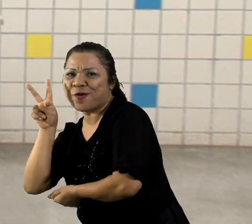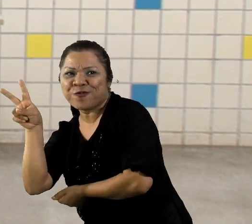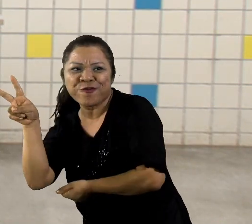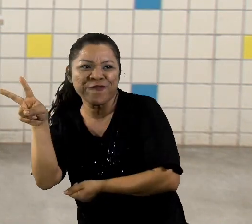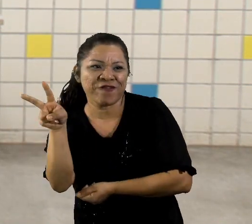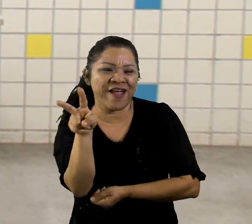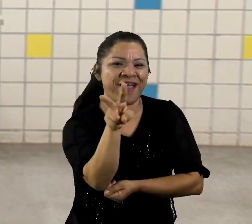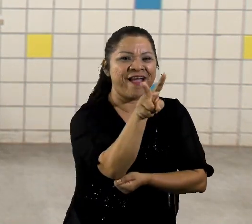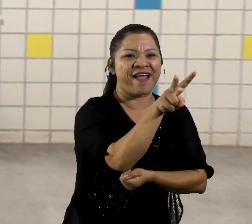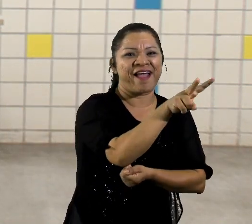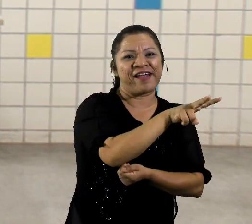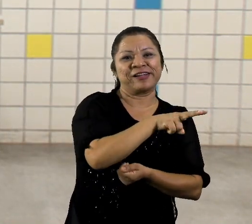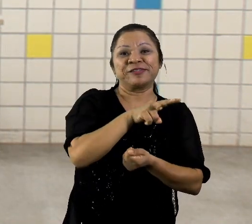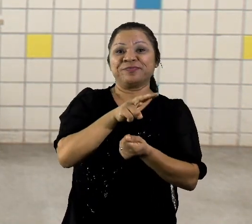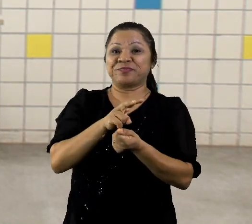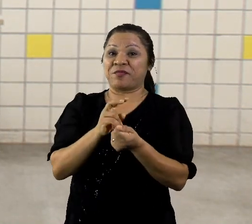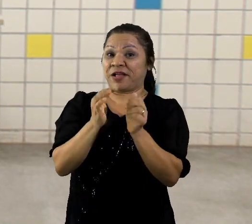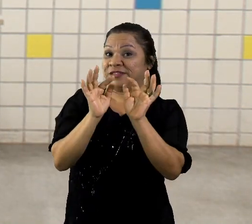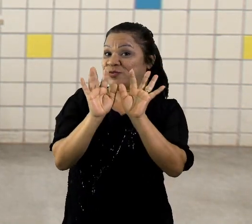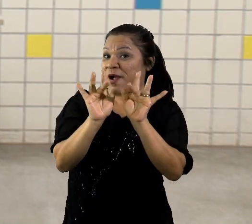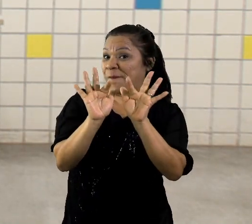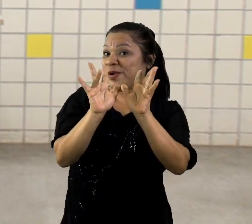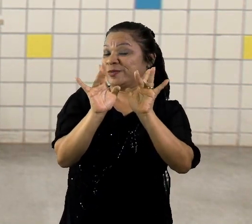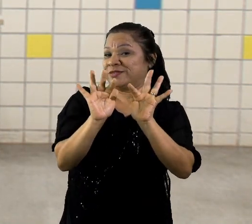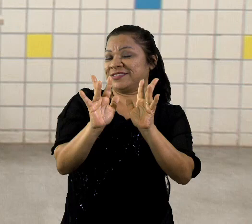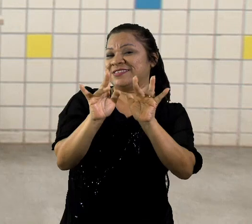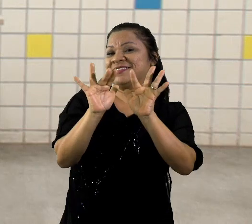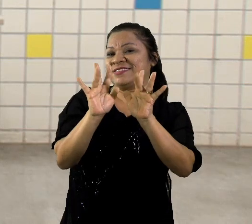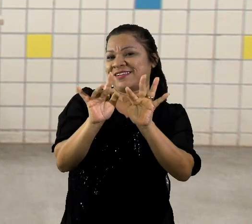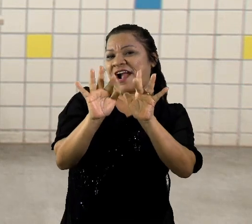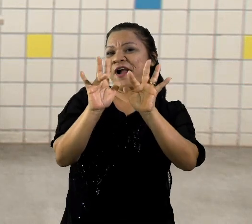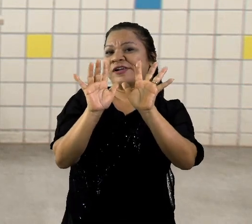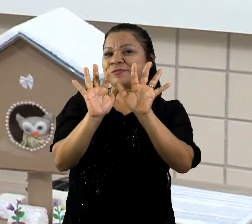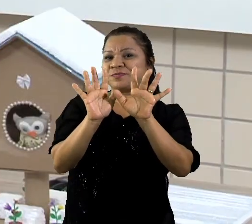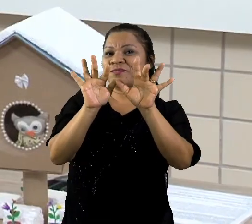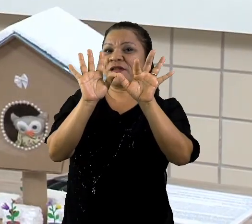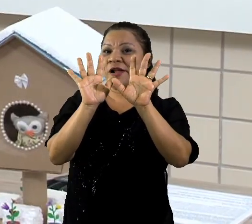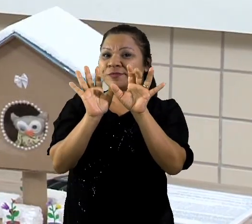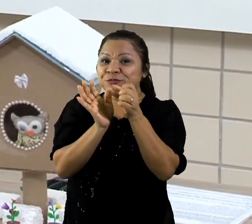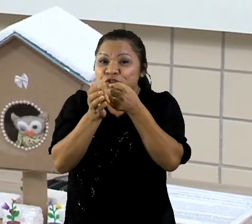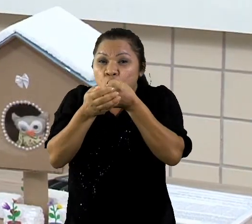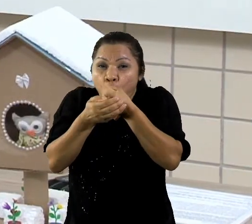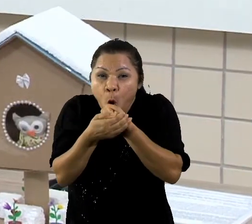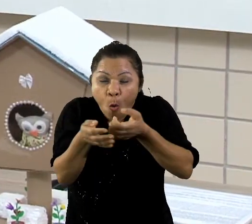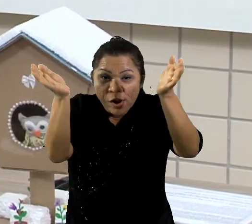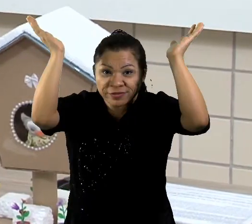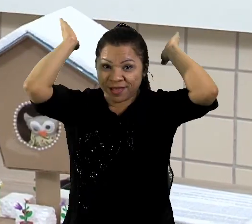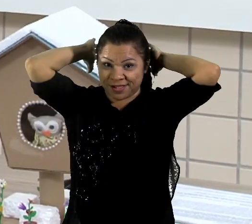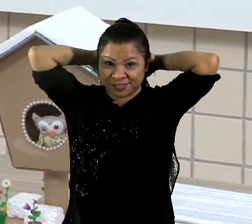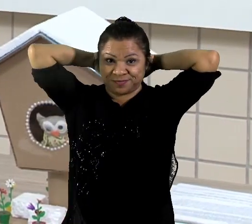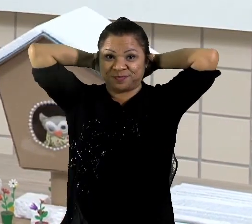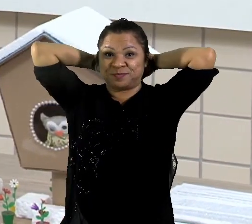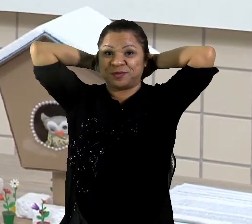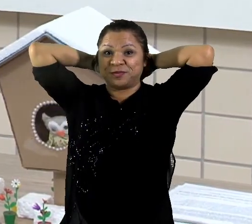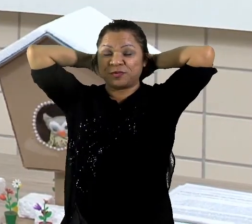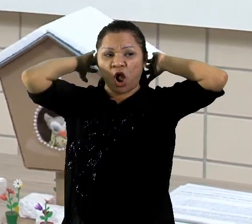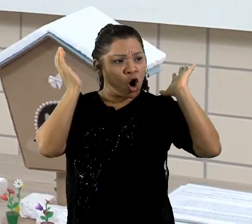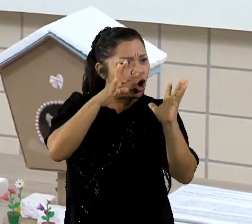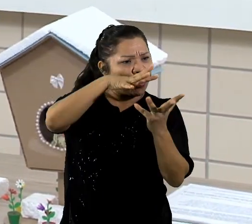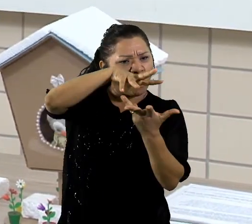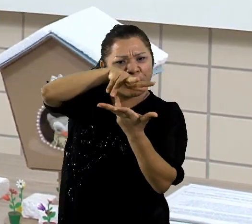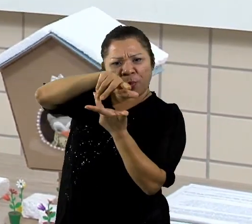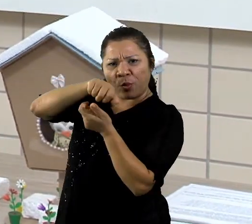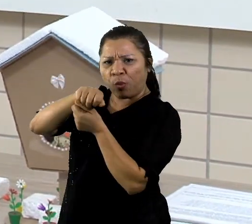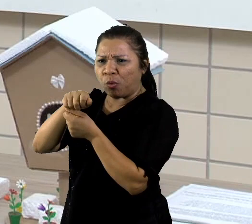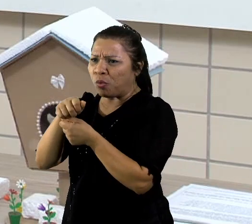o mundo ver. Pegue suas mãozinhas atrás de sua cabeça. O mundo